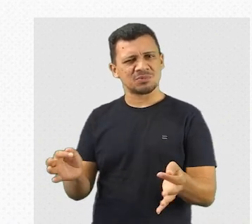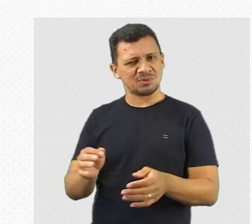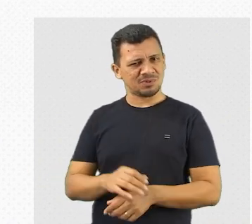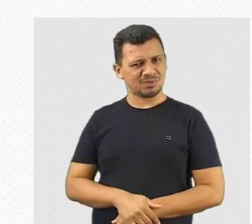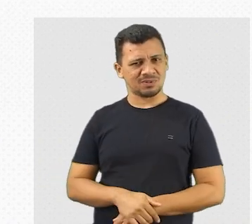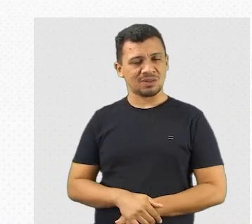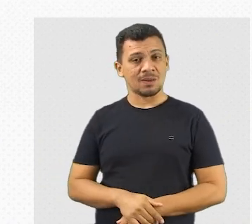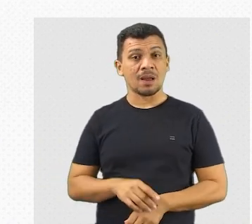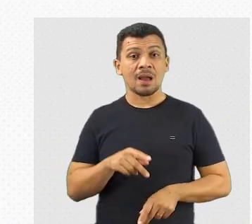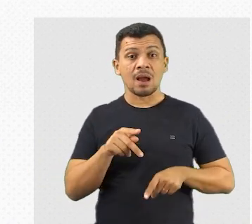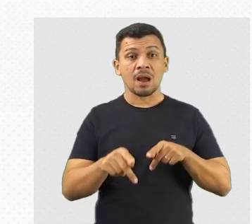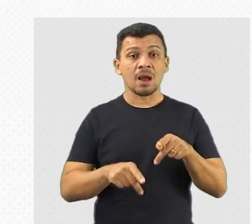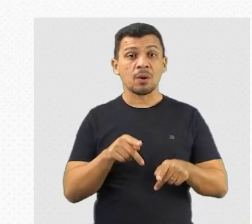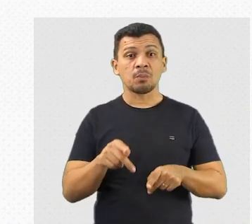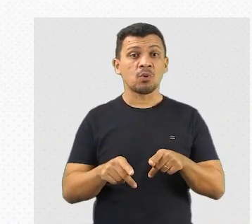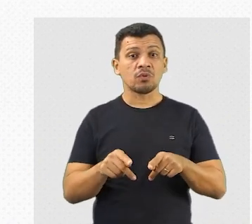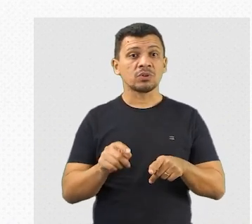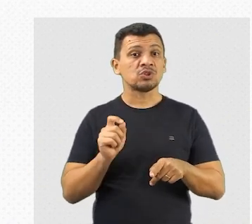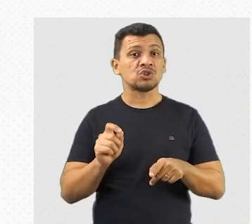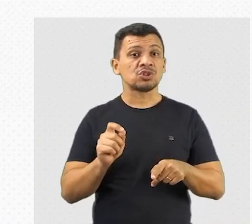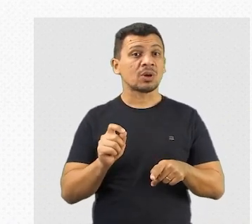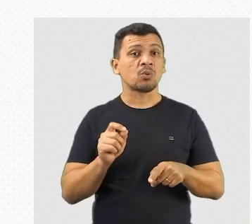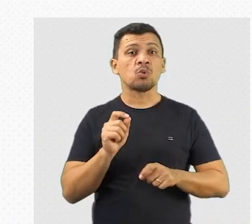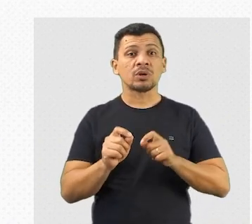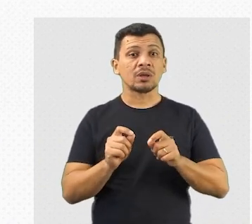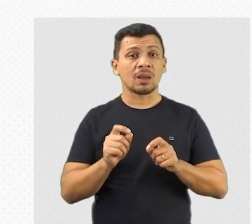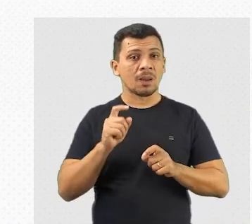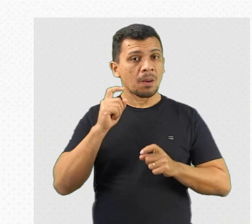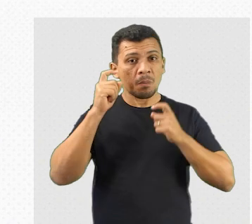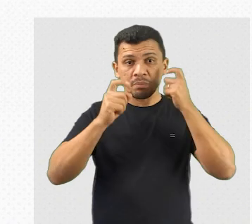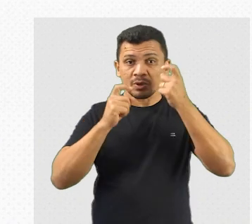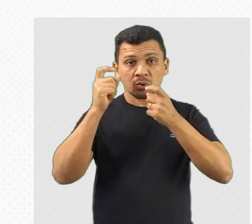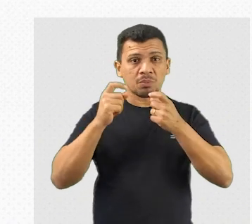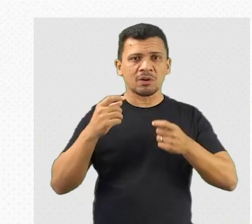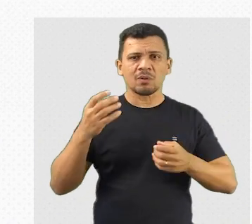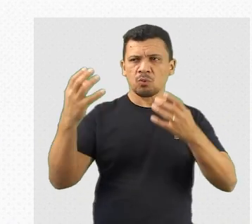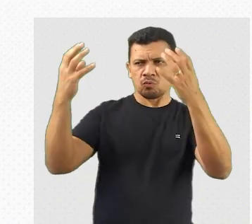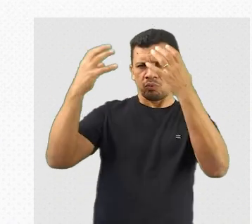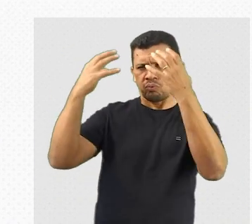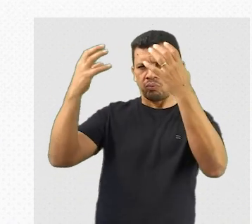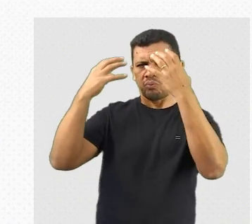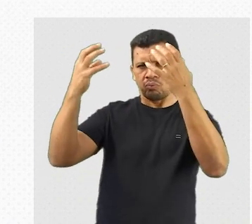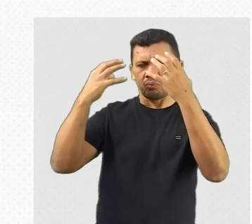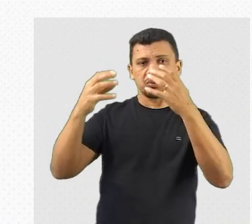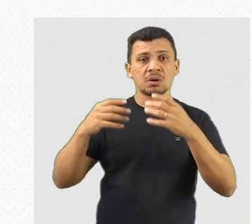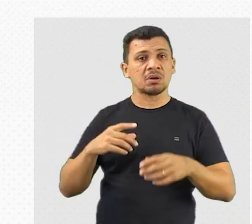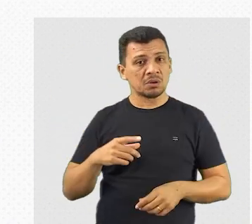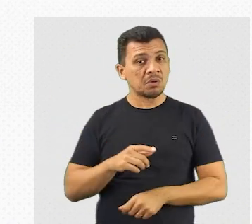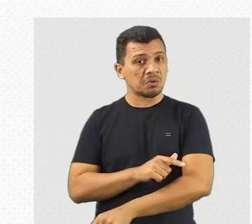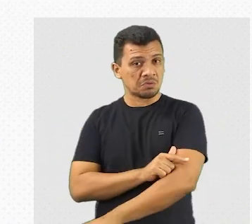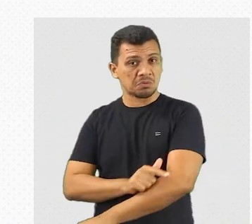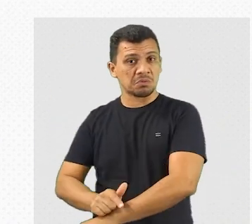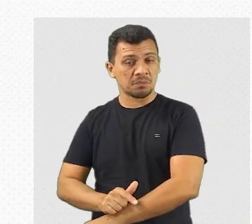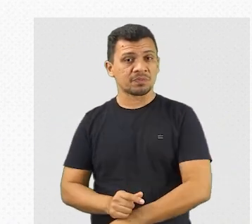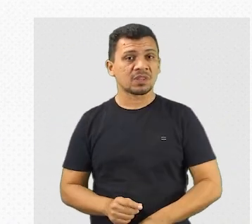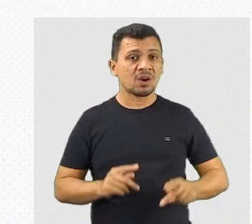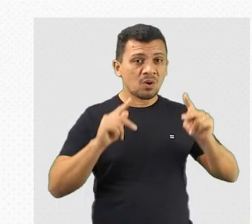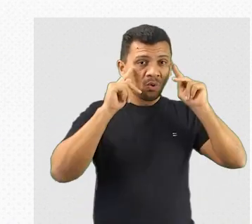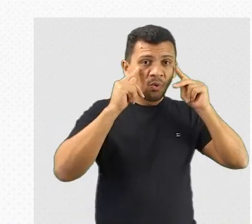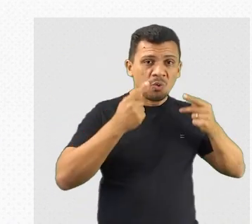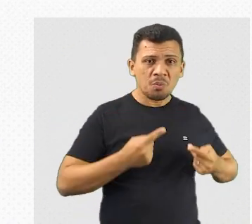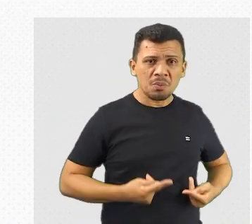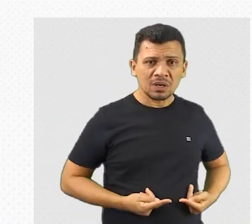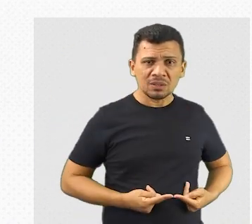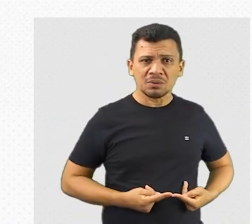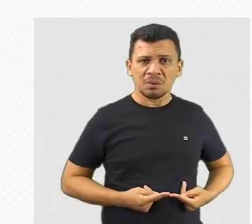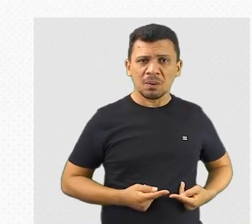falando de um povo que se preocupava em tomar banho civilizadamente quando o resto da humanidade, ao redor do Roma Antiga, deixar claro, não